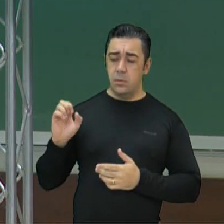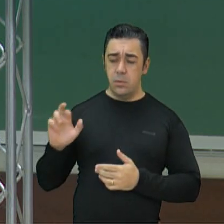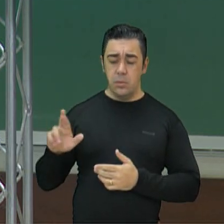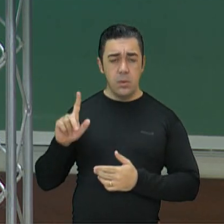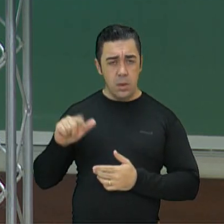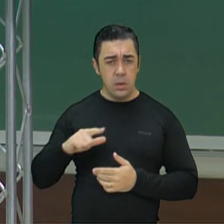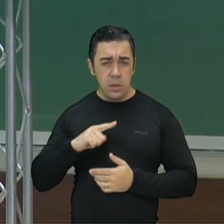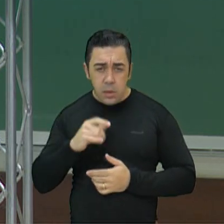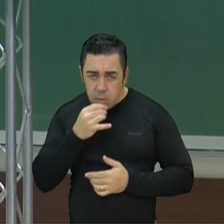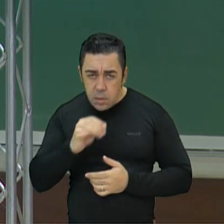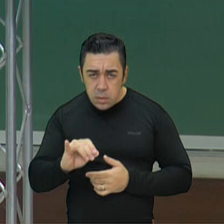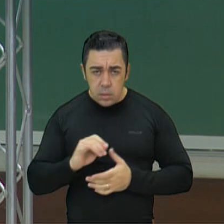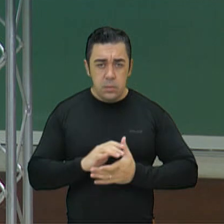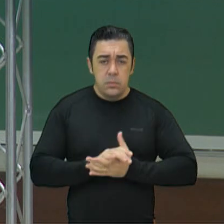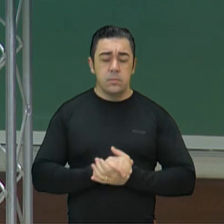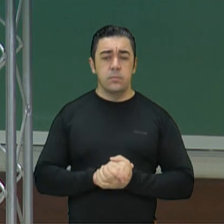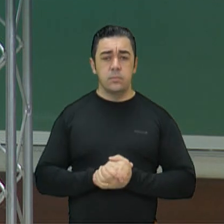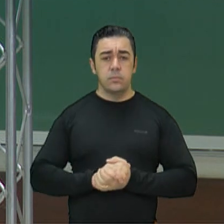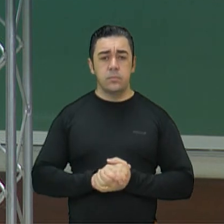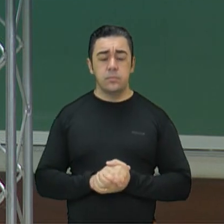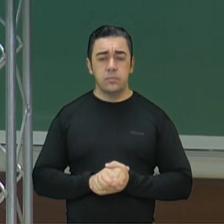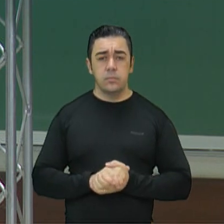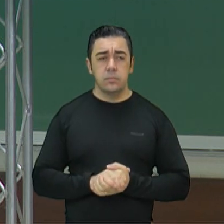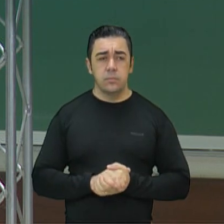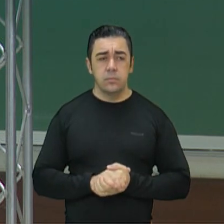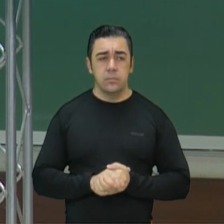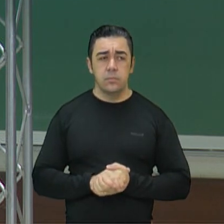aí de geradores.